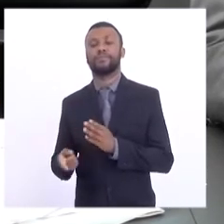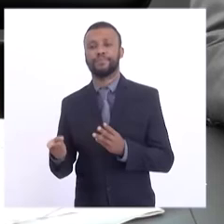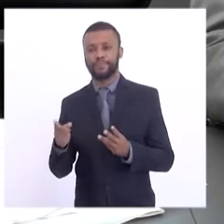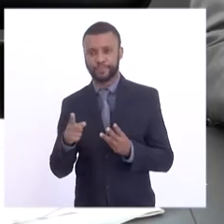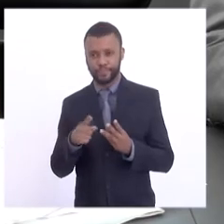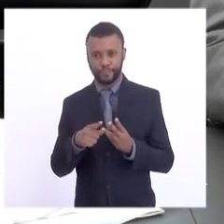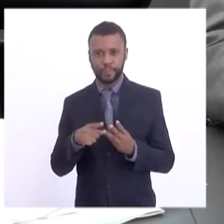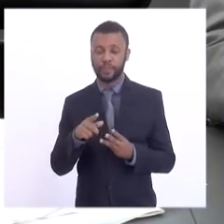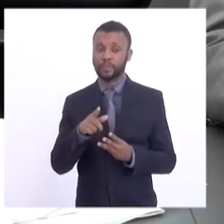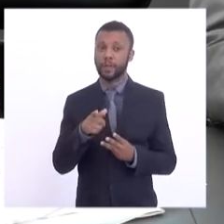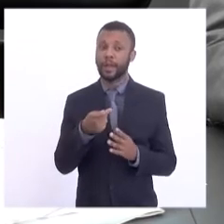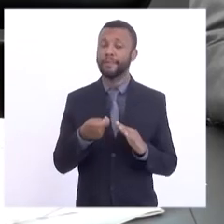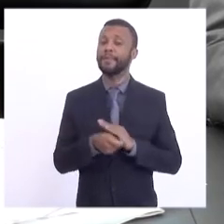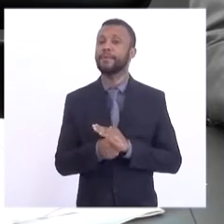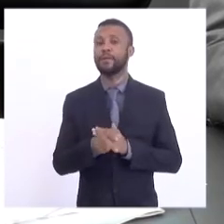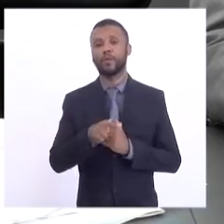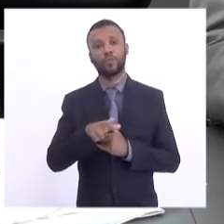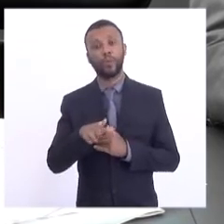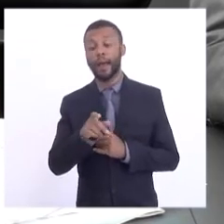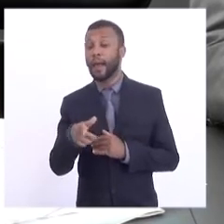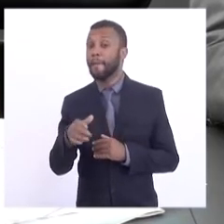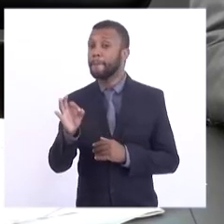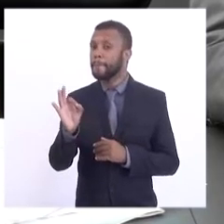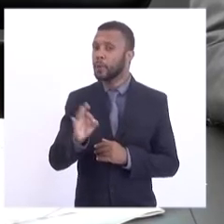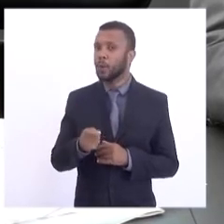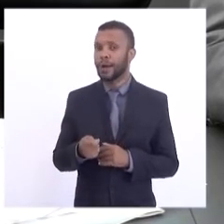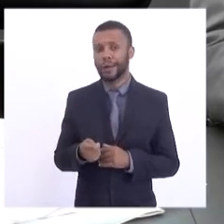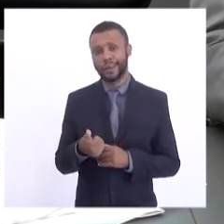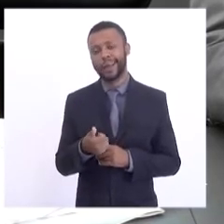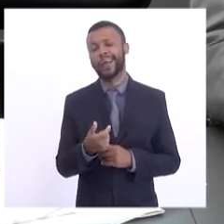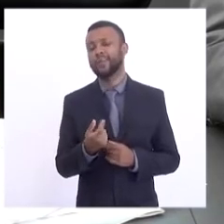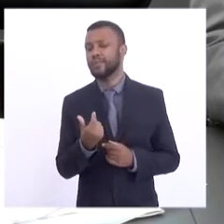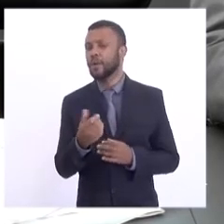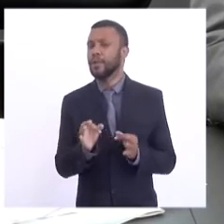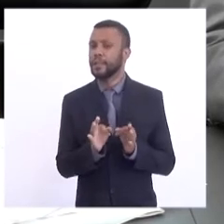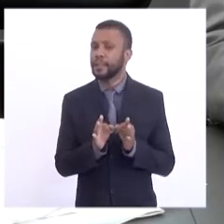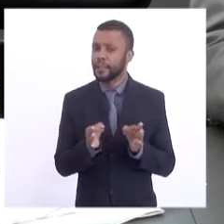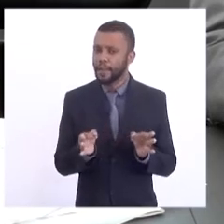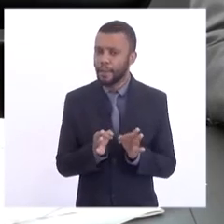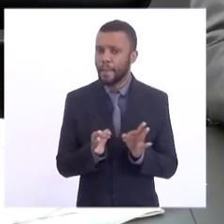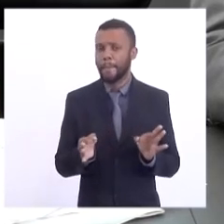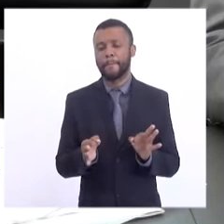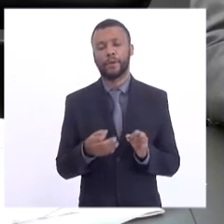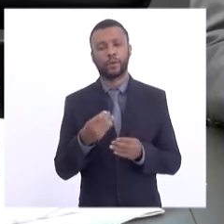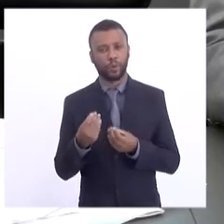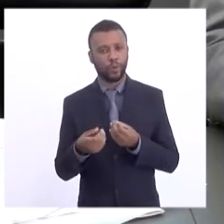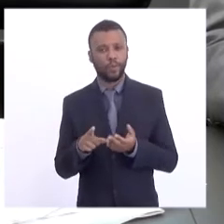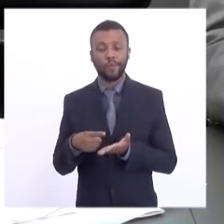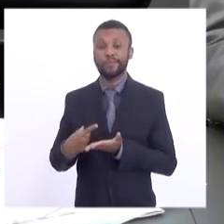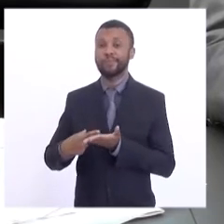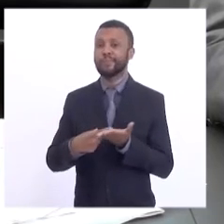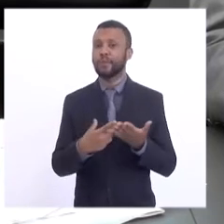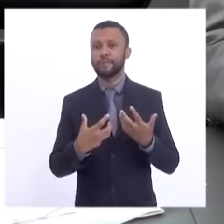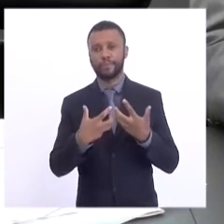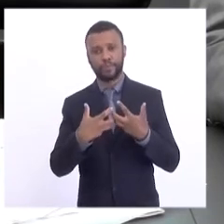não não sei o que a gente não fala de investimento a gente falou acesso ao microcrédito que são pequenos valores a gente conhece como é que funciona mas não